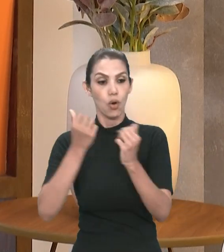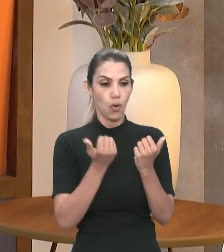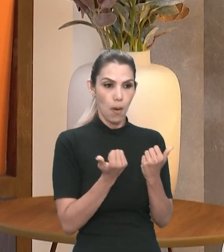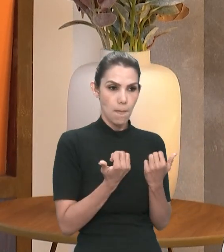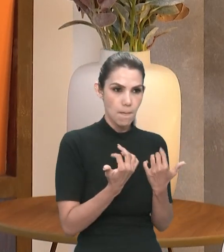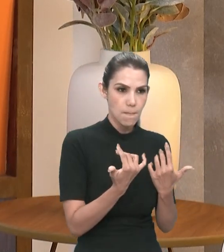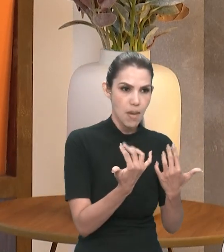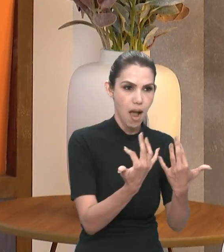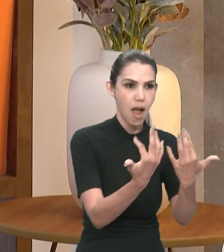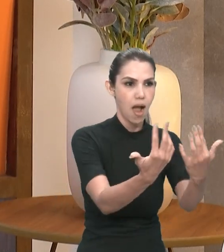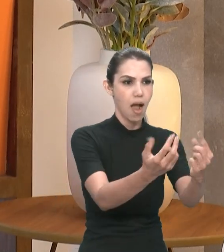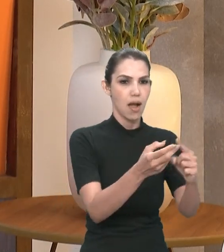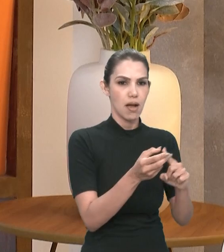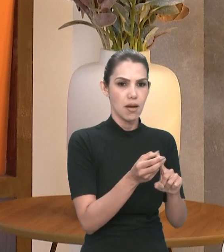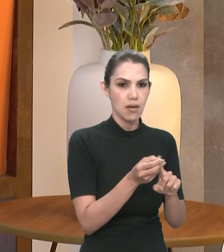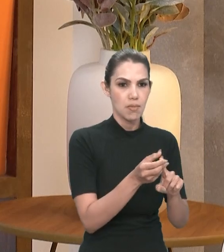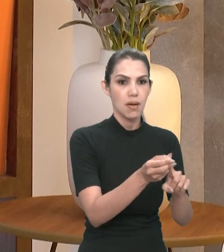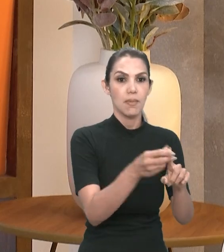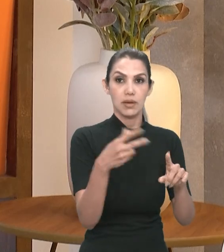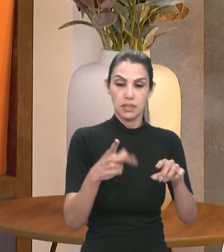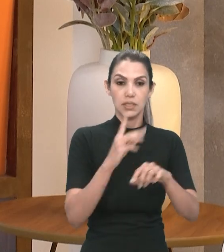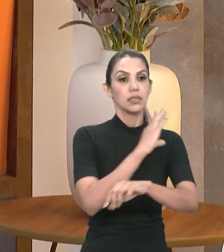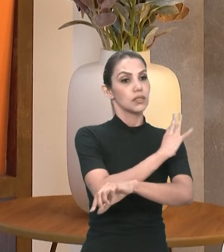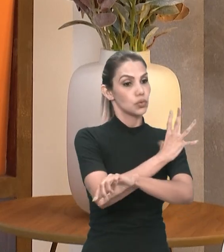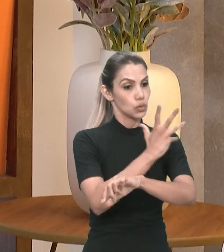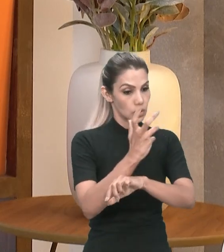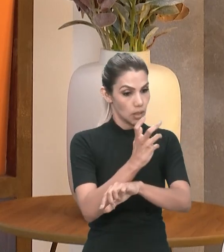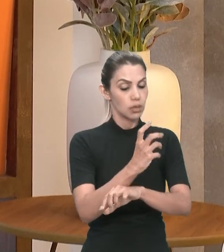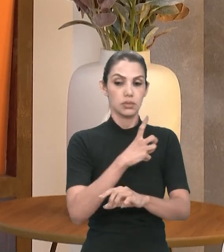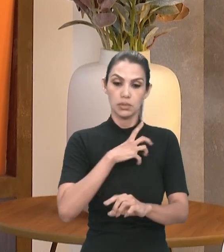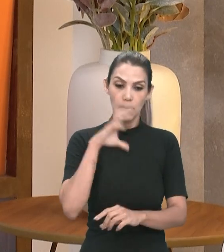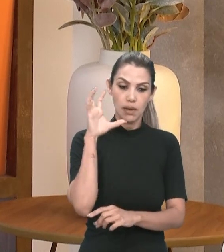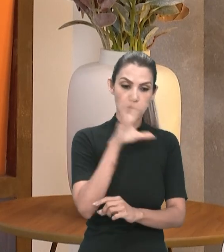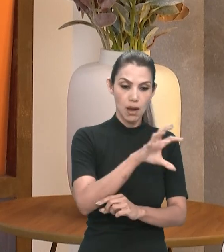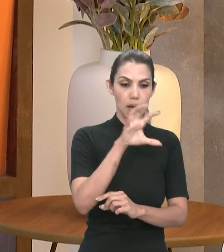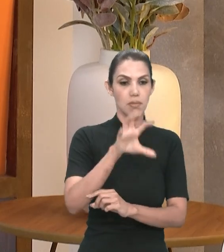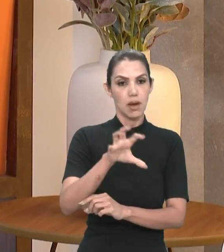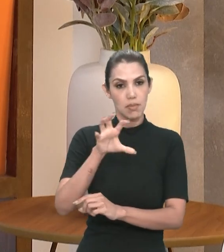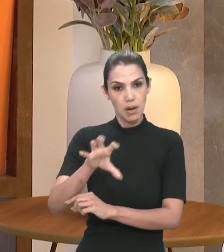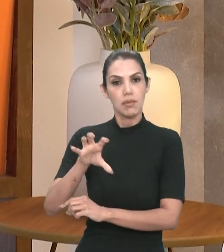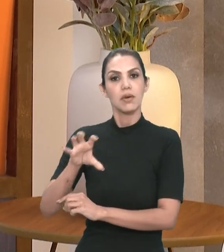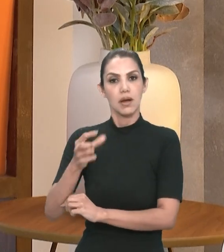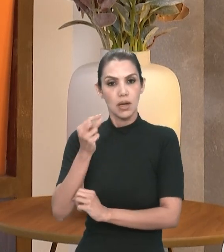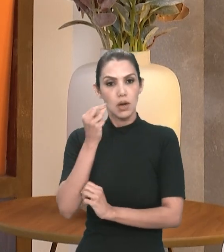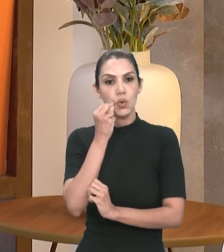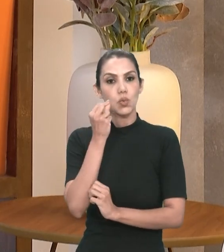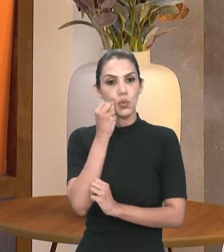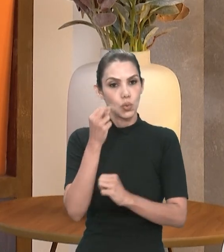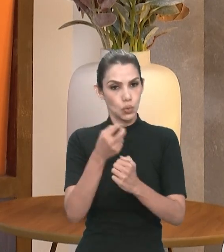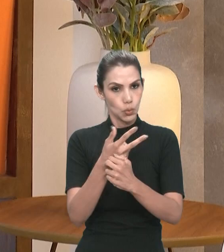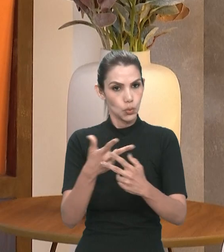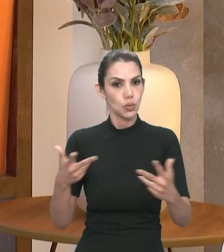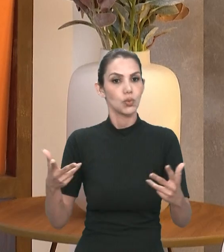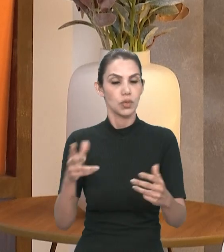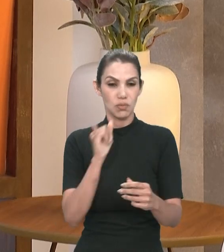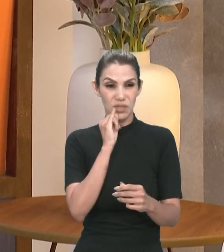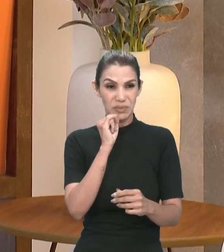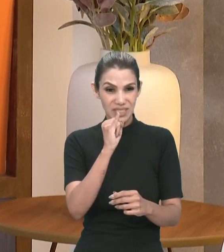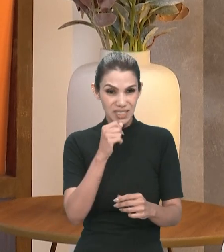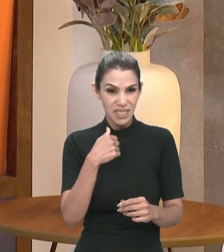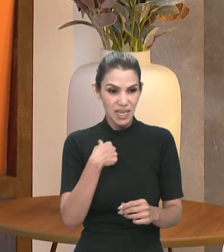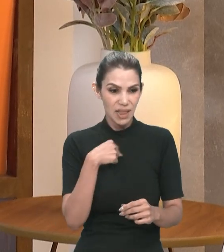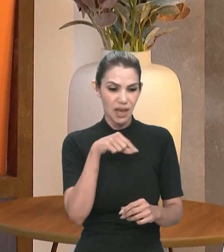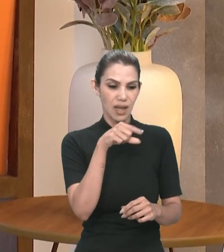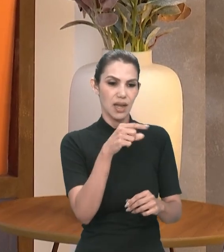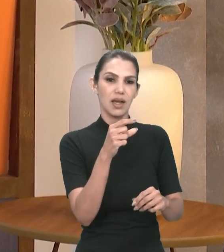no cerrado, ela acabou afetando as espécies de roedores diretamente. Ou seja, quando a gente desmata essas